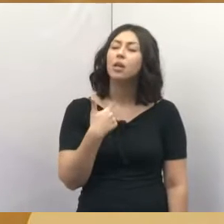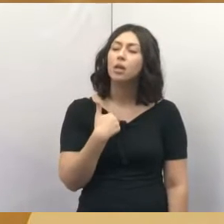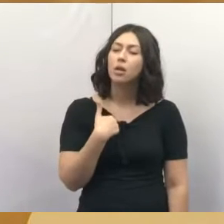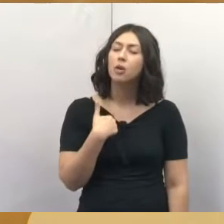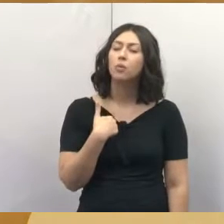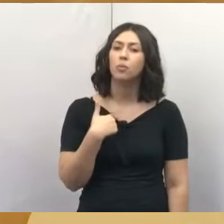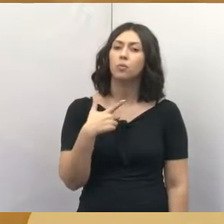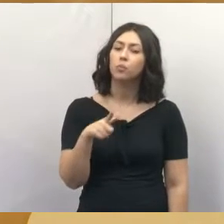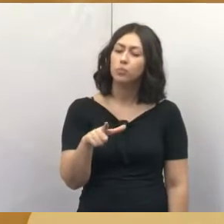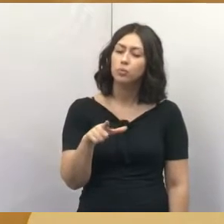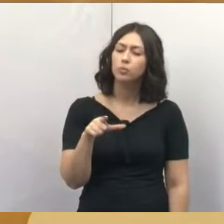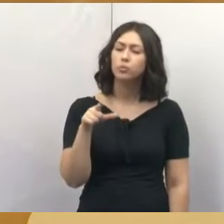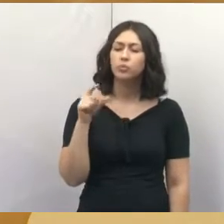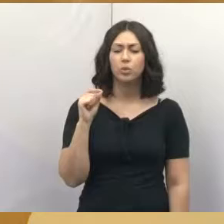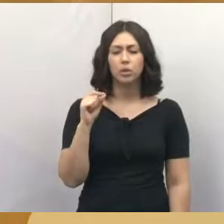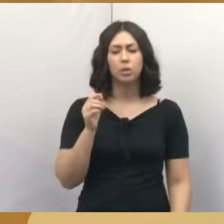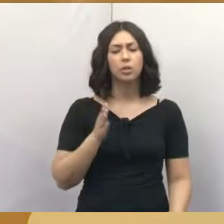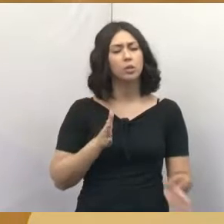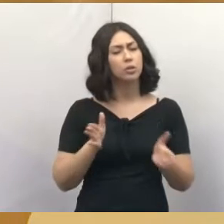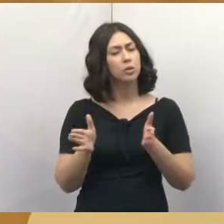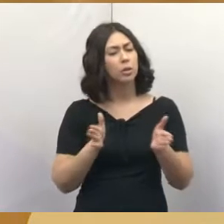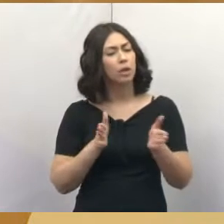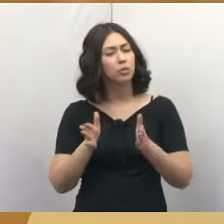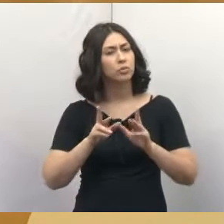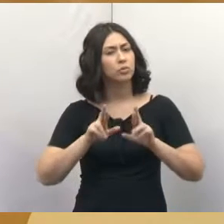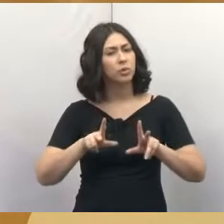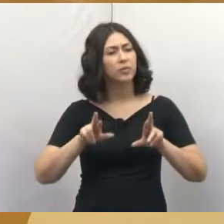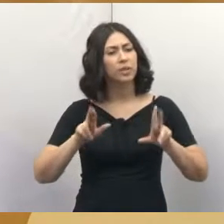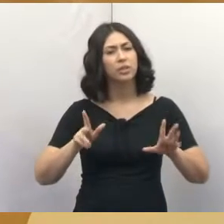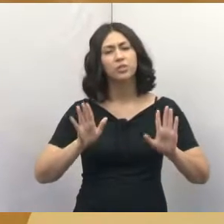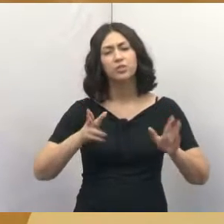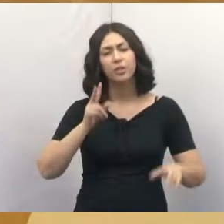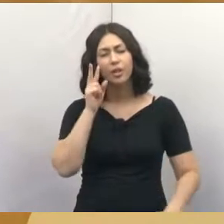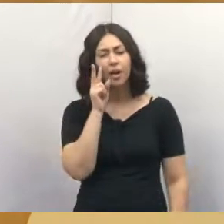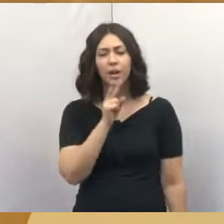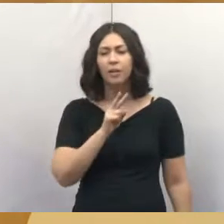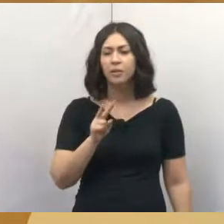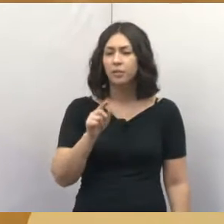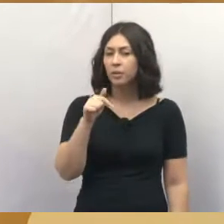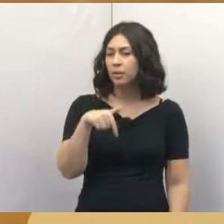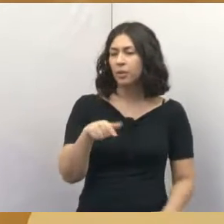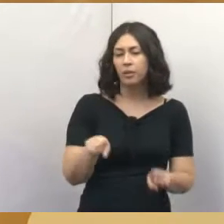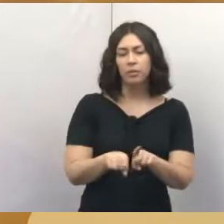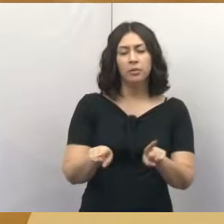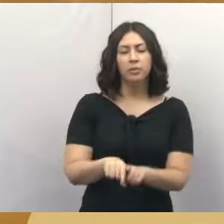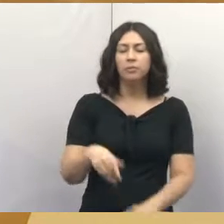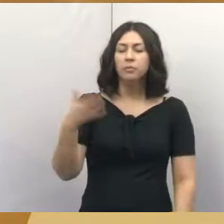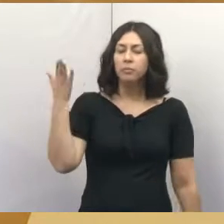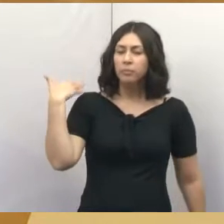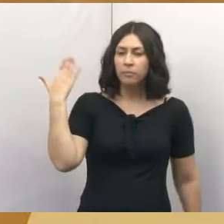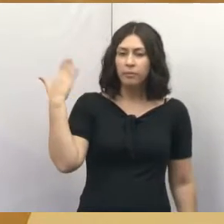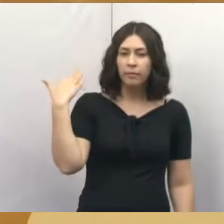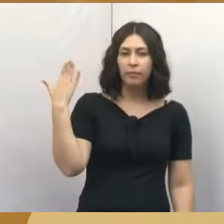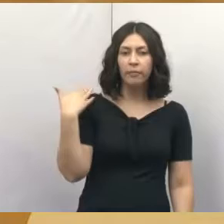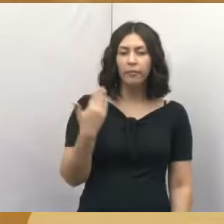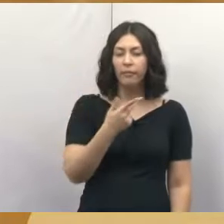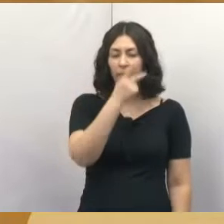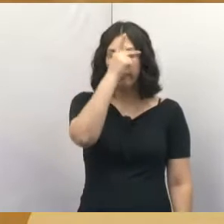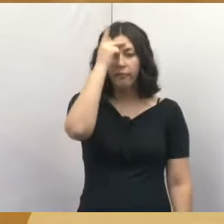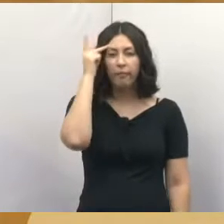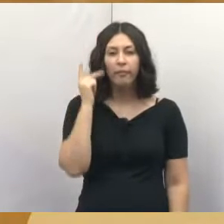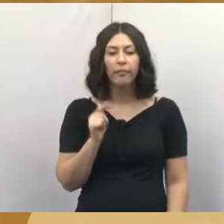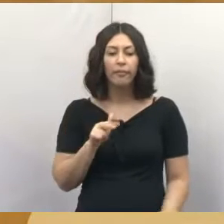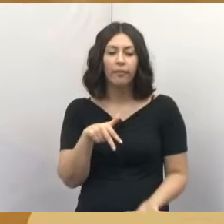escolhi fazer uma legislatura diferente. Eu já vi várias vezes, não só nessa legislatura, mas na passada também, muita gente